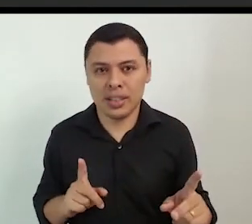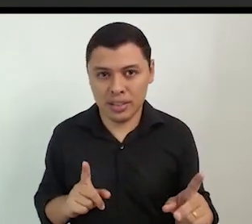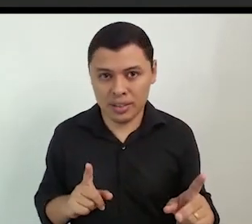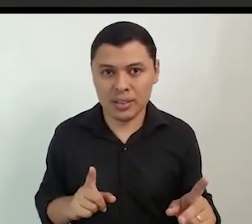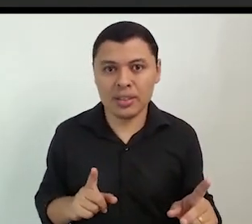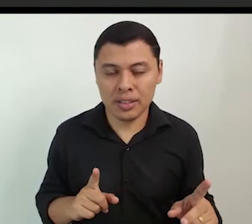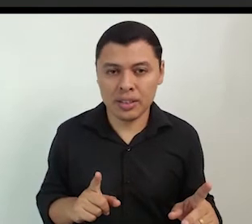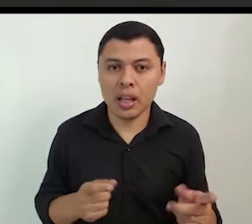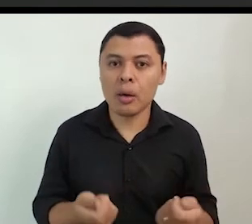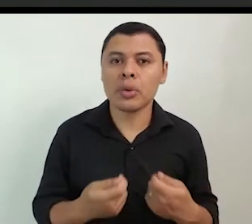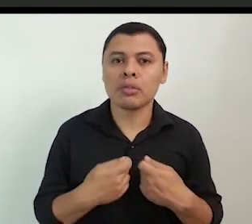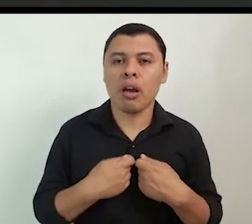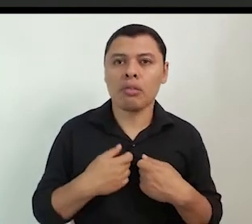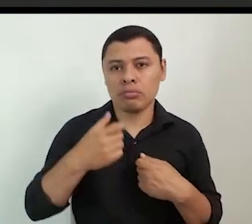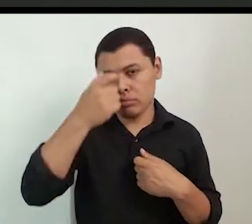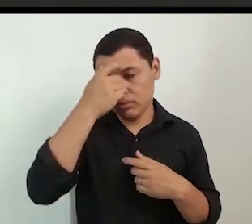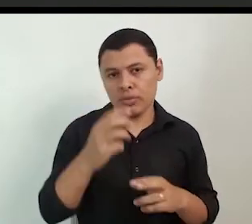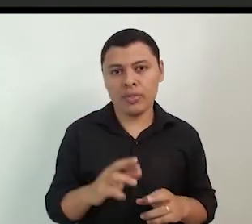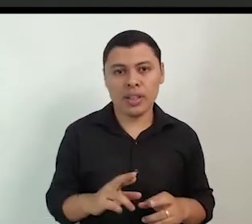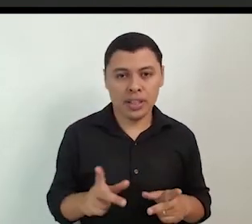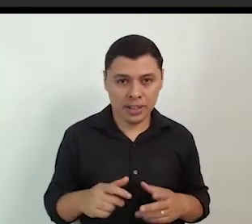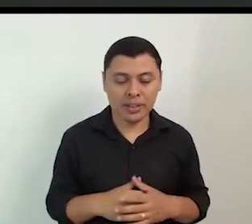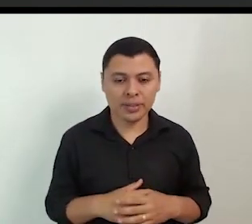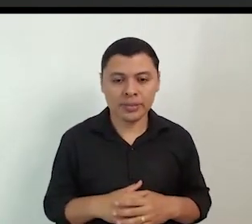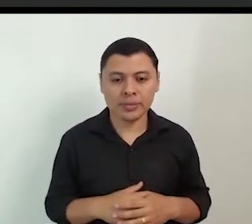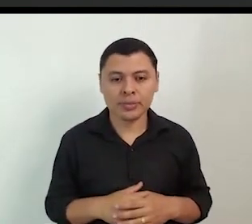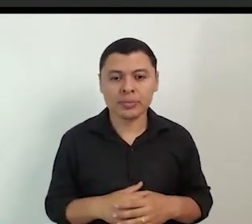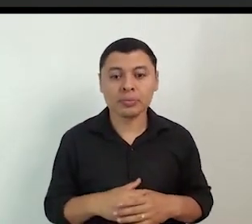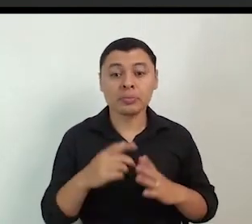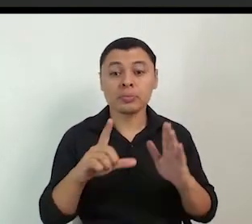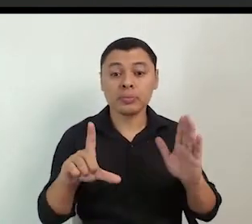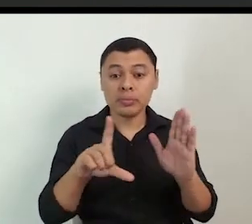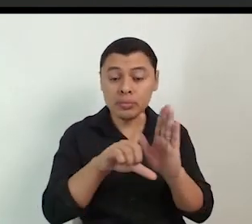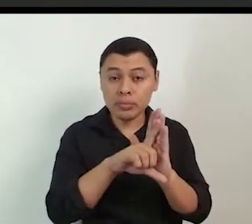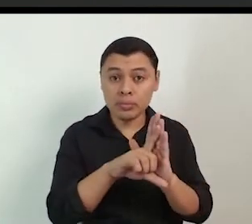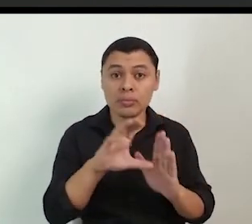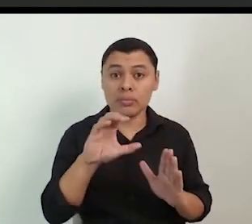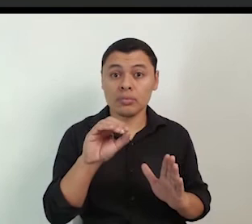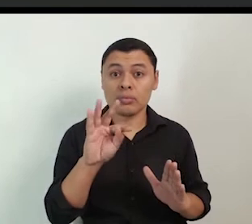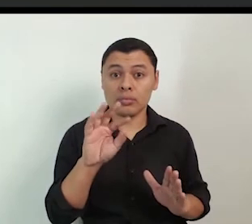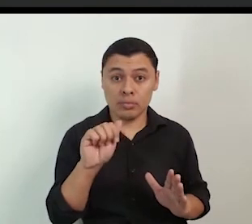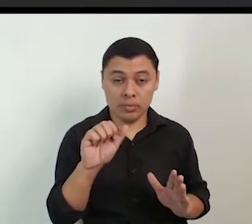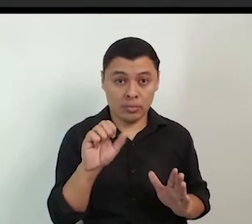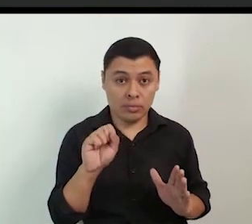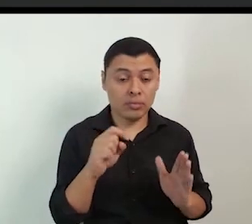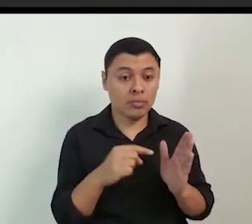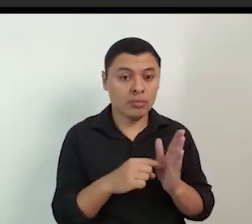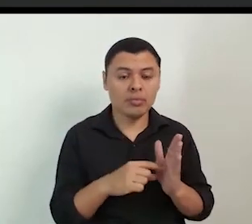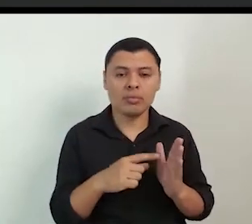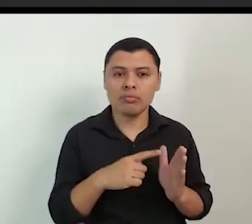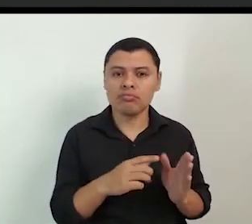essa diferença. E aí, sobre a legislação aqui, a lei de cotas, a gente tem todo esse passo a